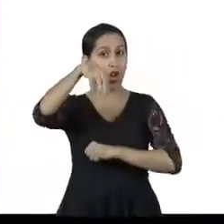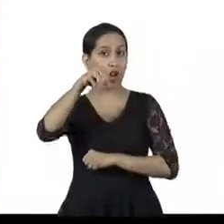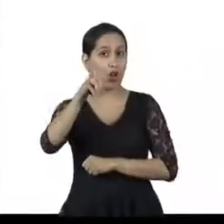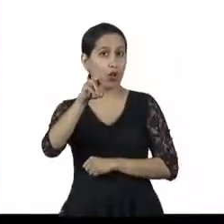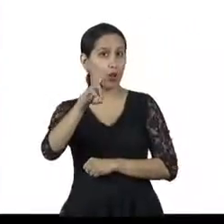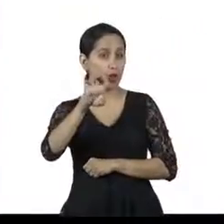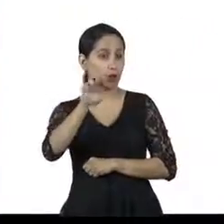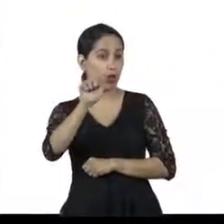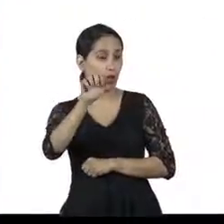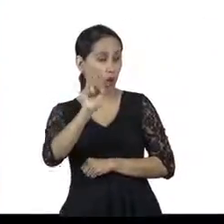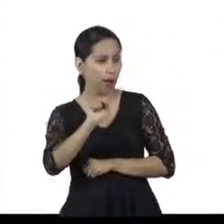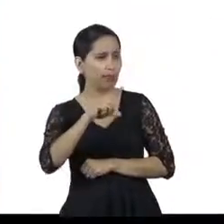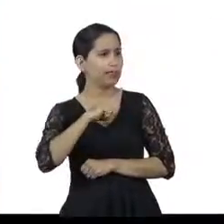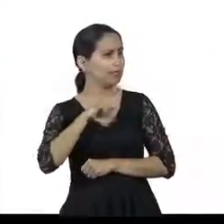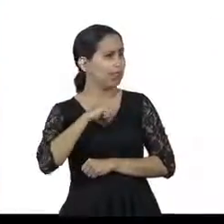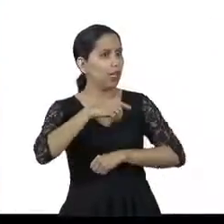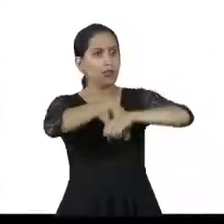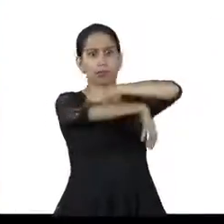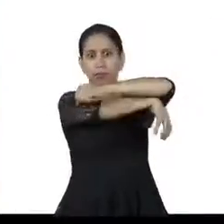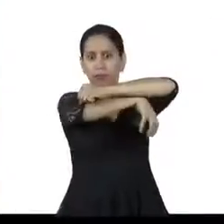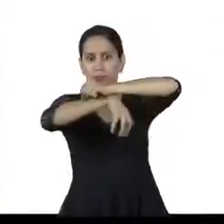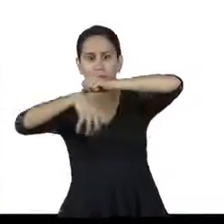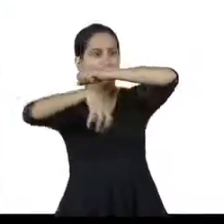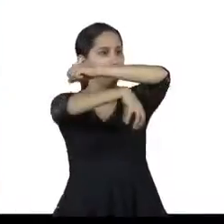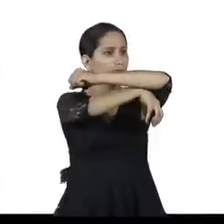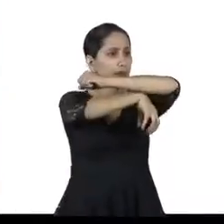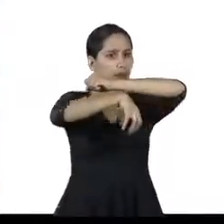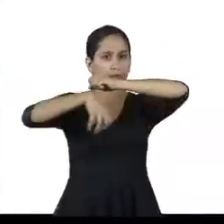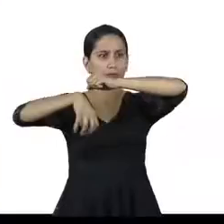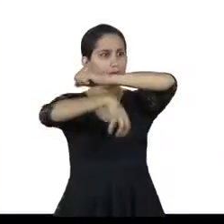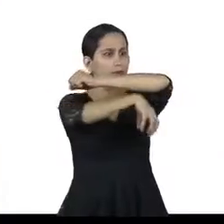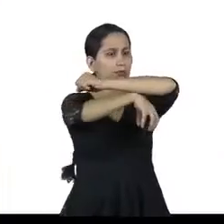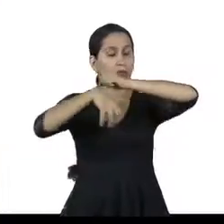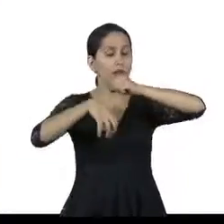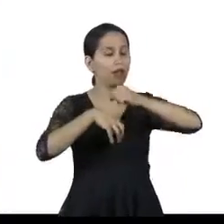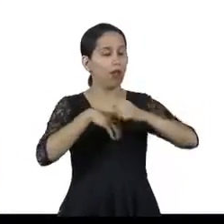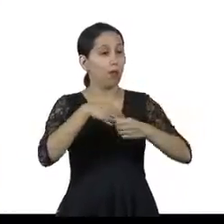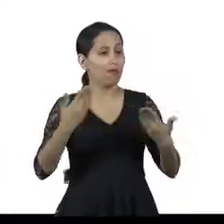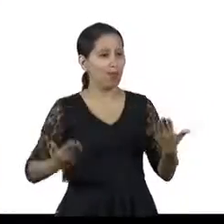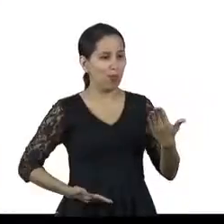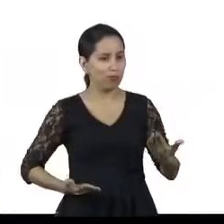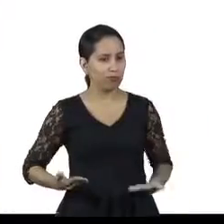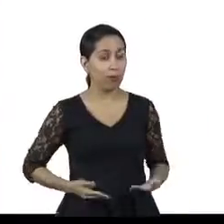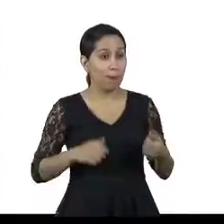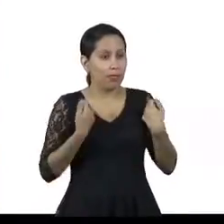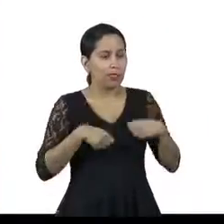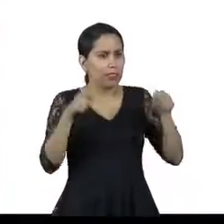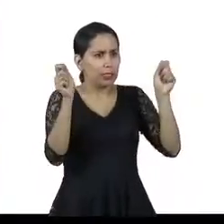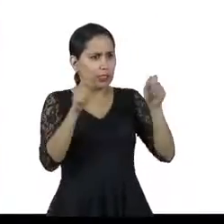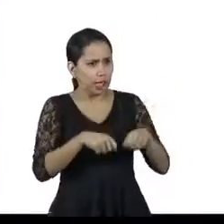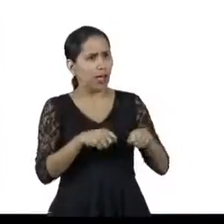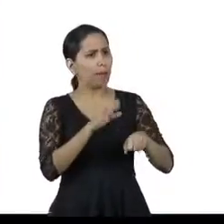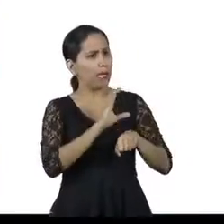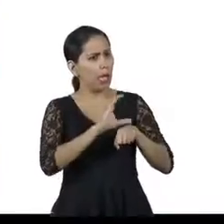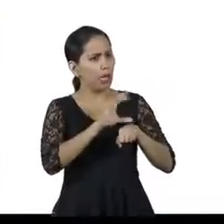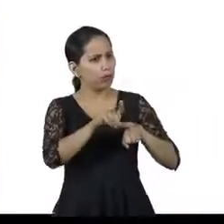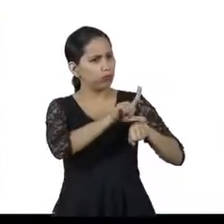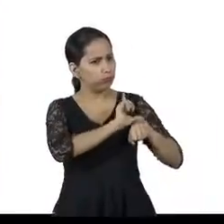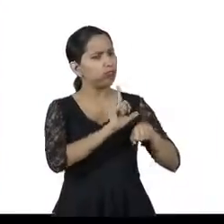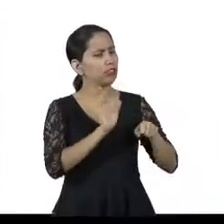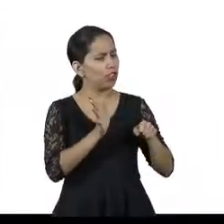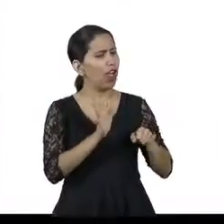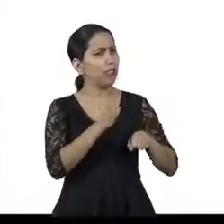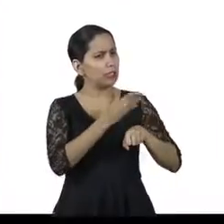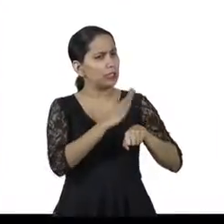tempo. Então, o trabalhador, ele tem que estar capacitado e manter disciplina em seguir os procedimentos de